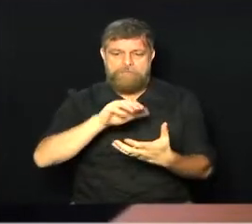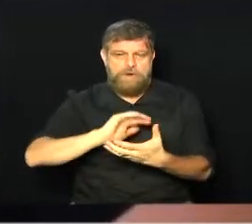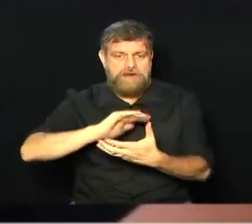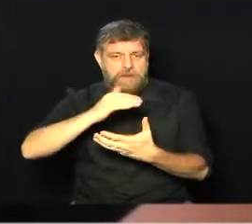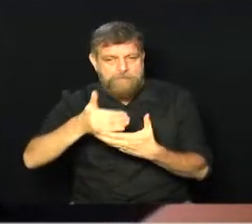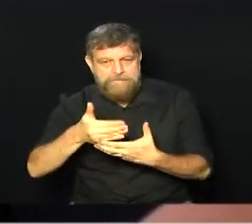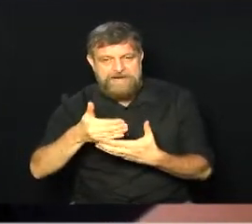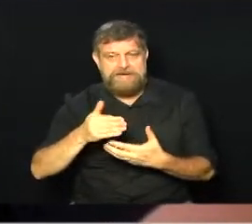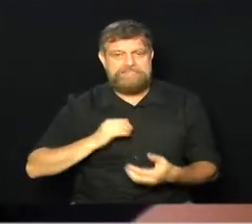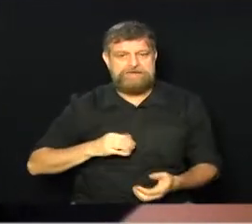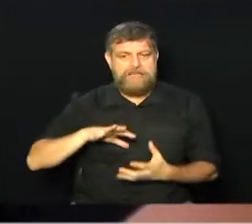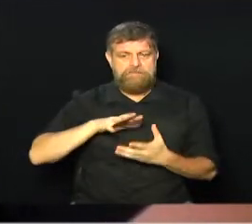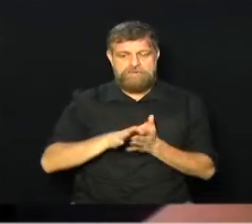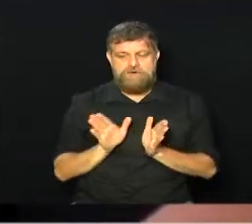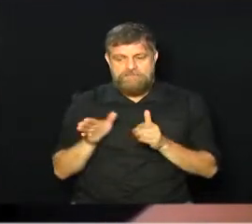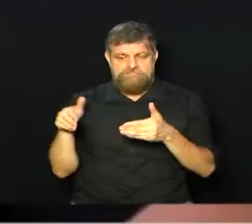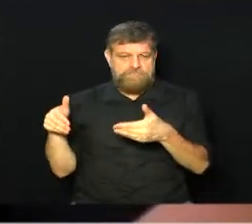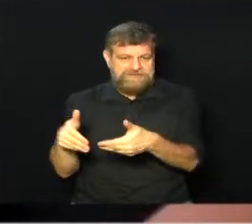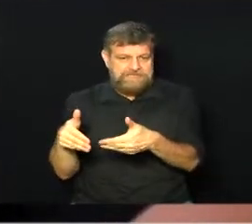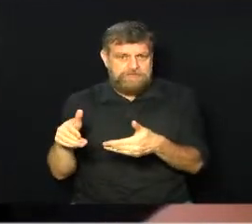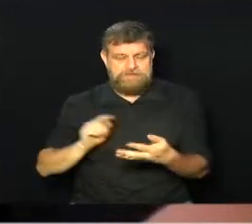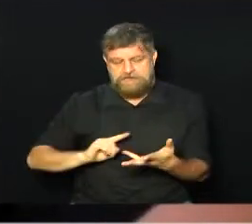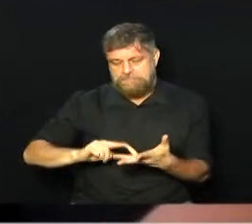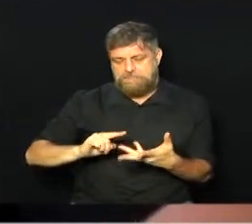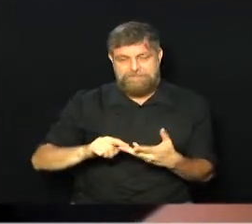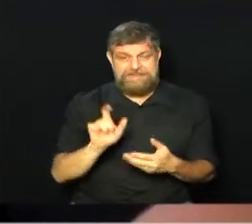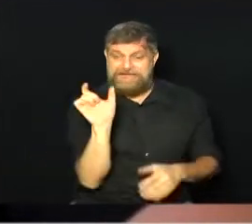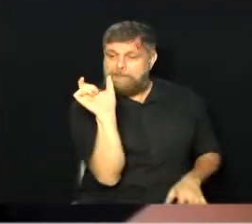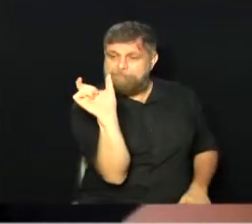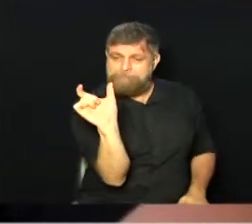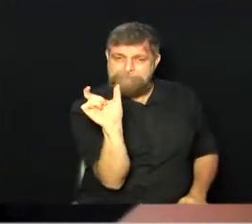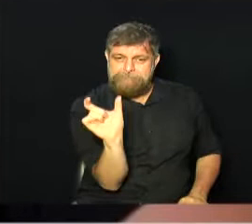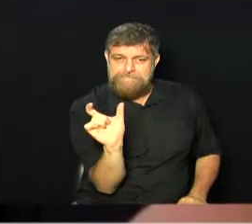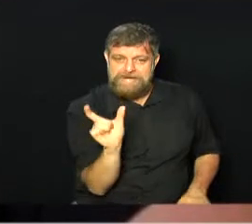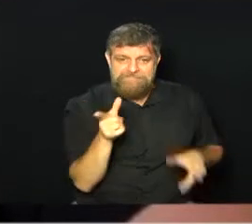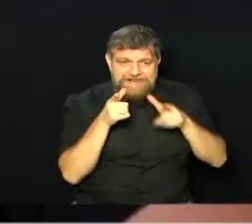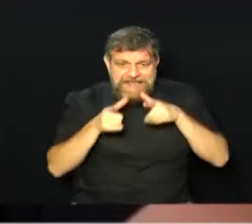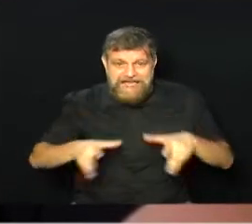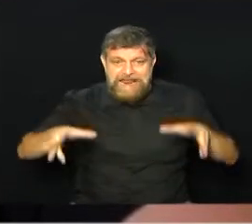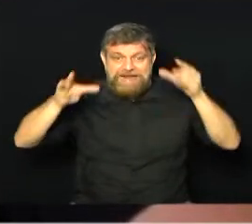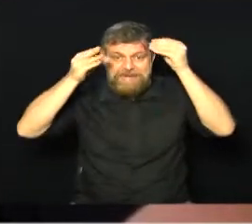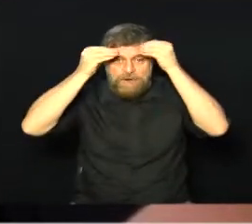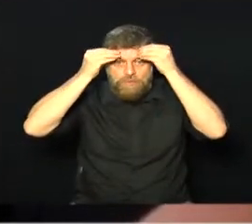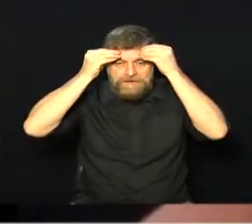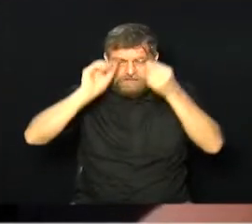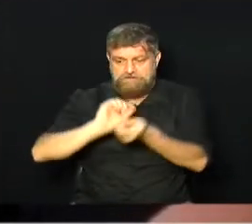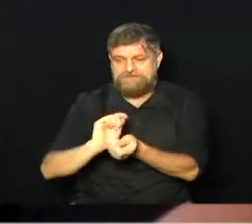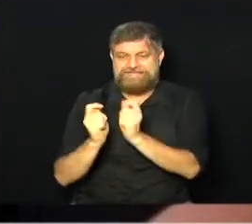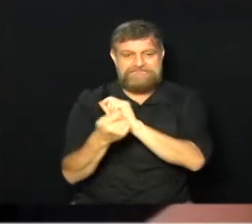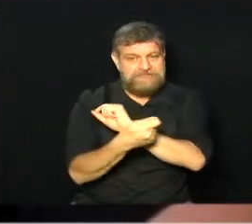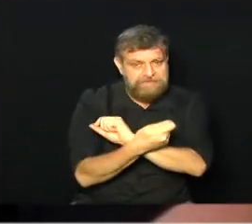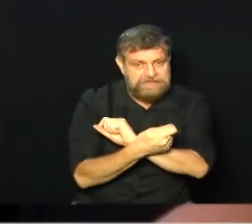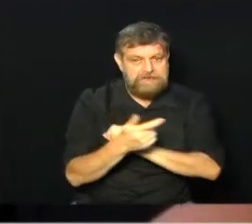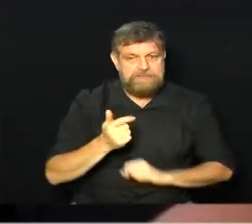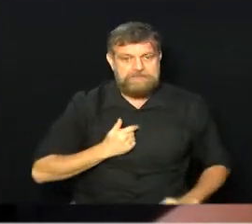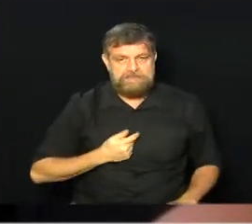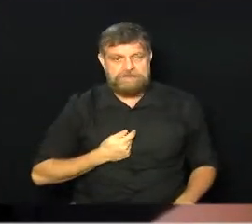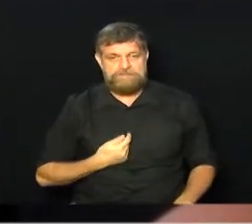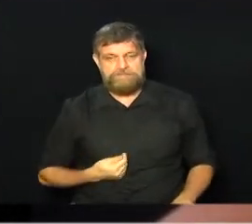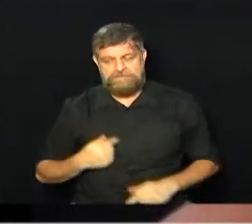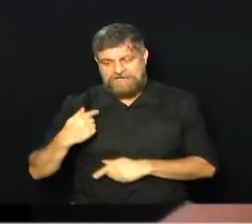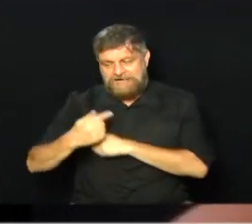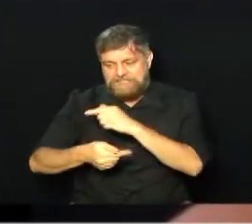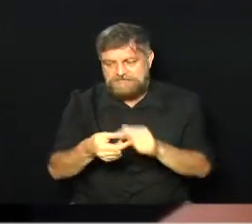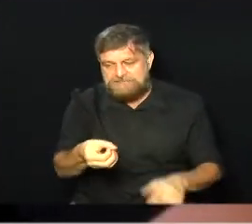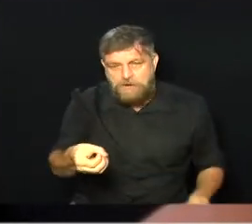canal, funil, são grandes coisas que foi se adaptando, que os treinadores da nova geração e os jogadores das